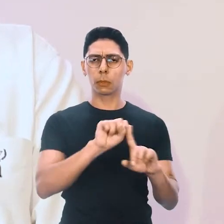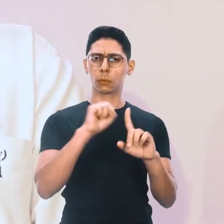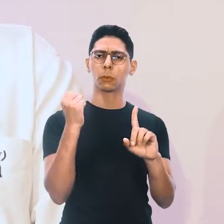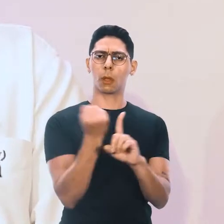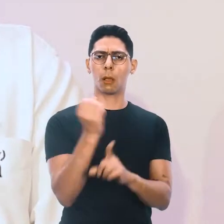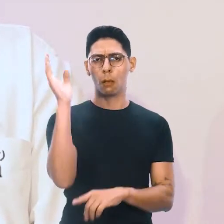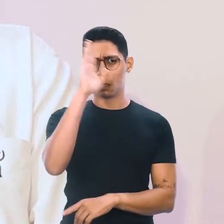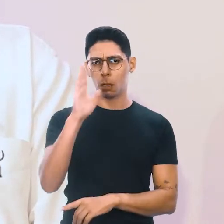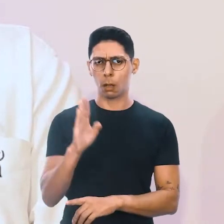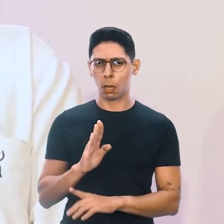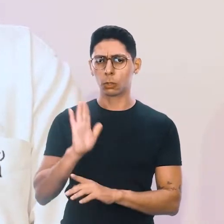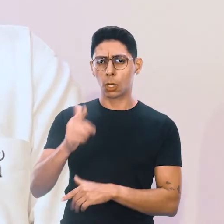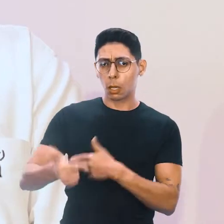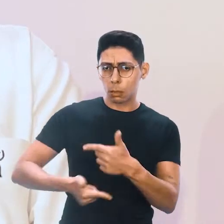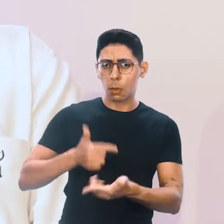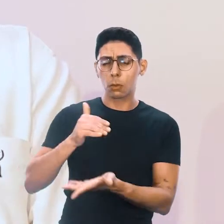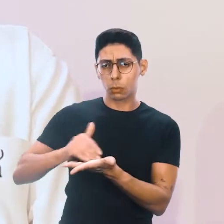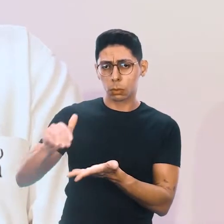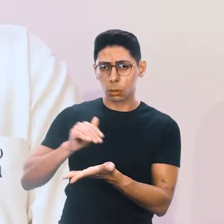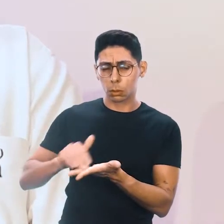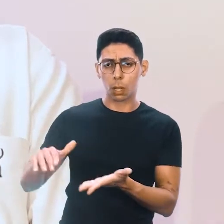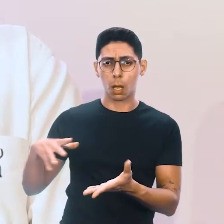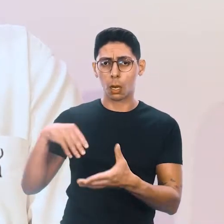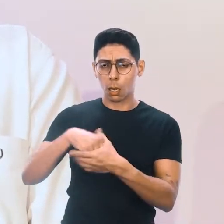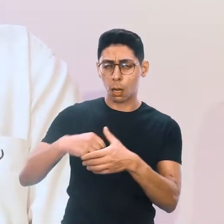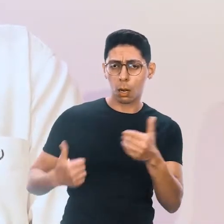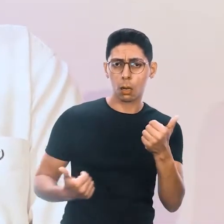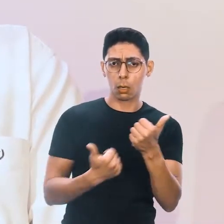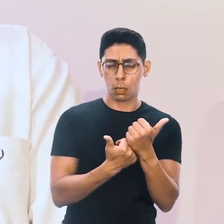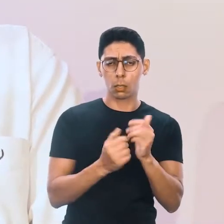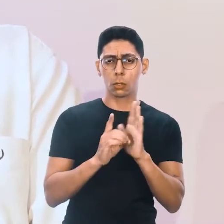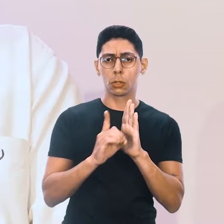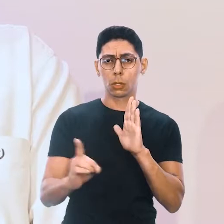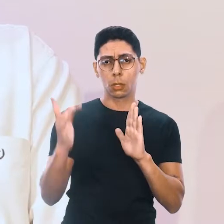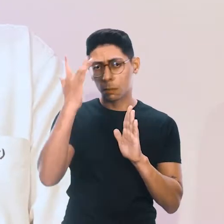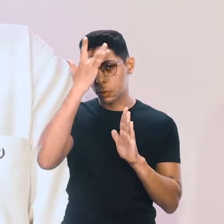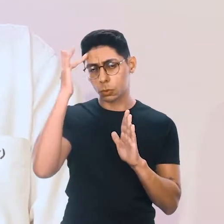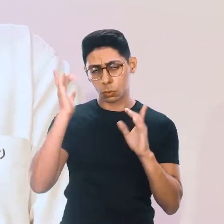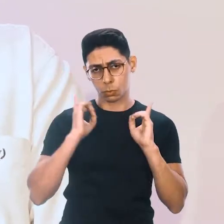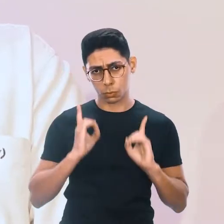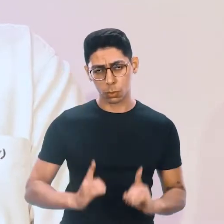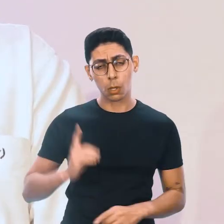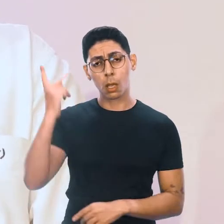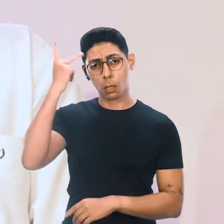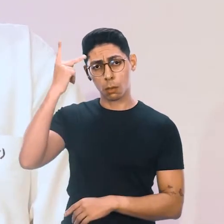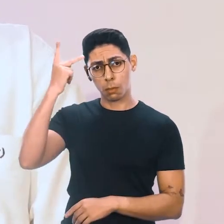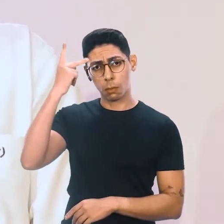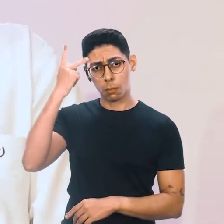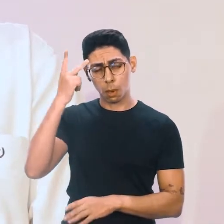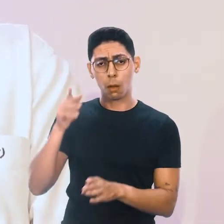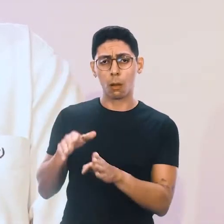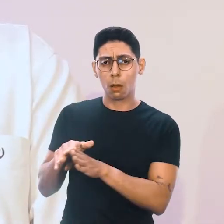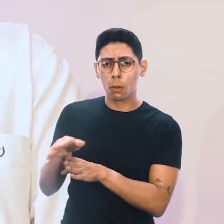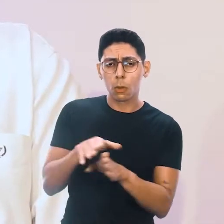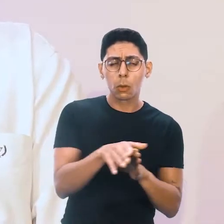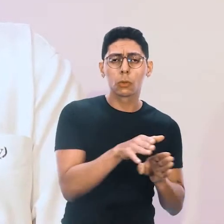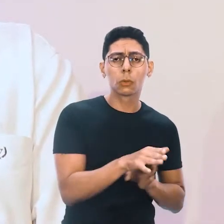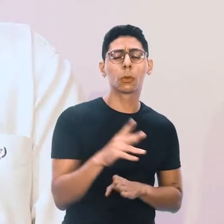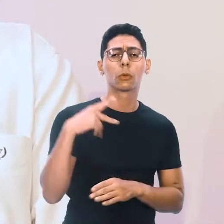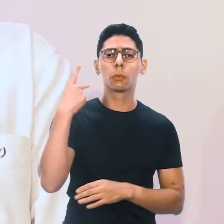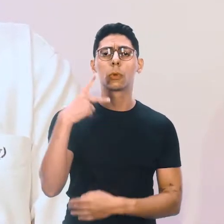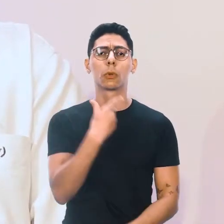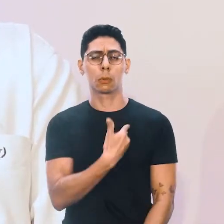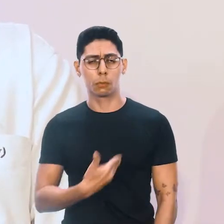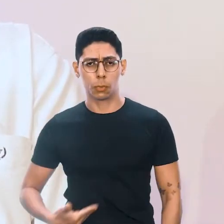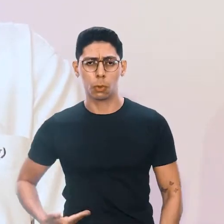foi secretário adjunto da Secretaria Municipal dos Direitos da Pessoa com Deficiência de São Paulo, é consultor de políticas públicas,